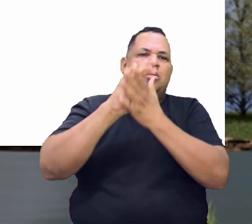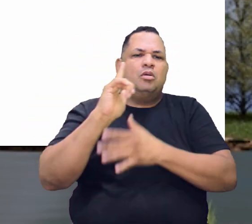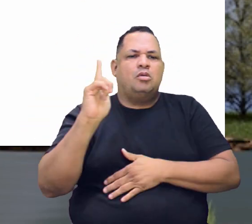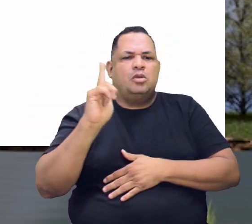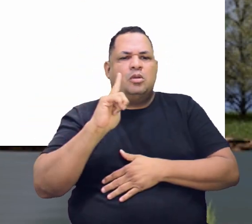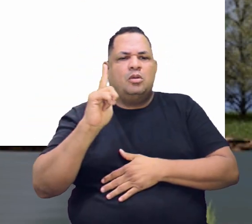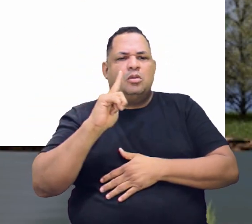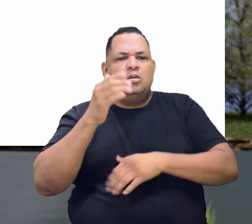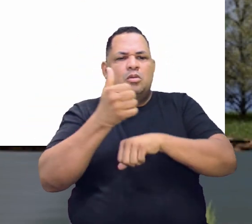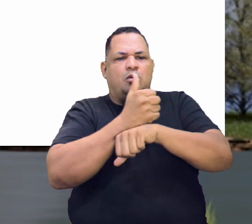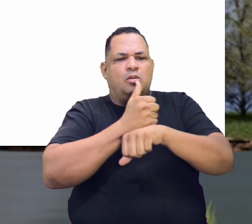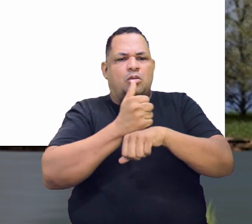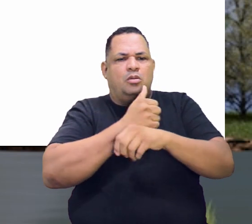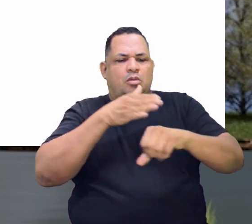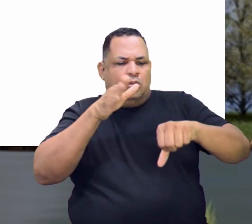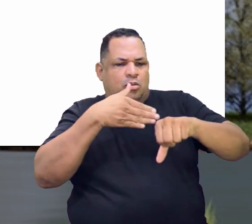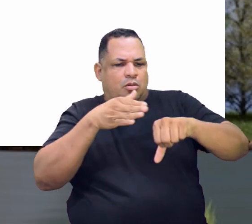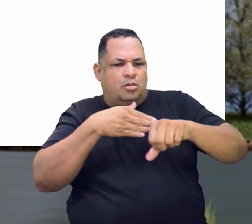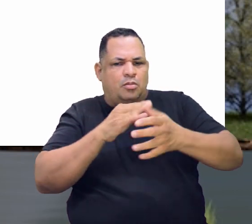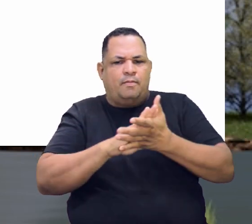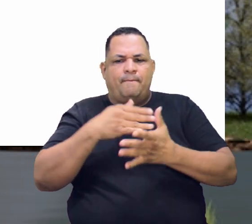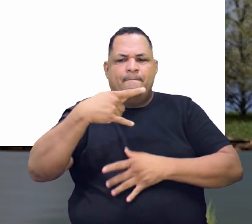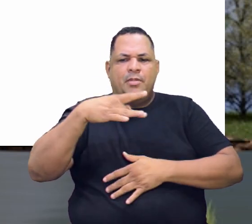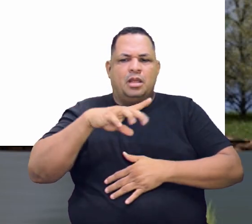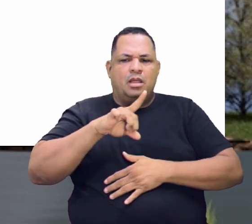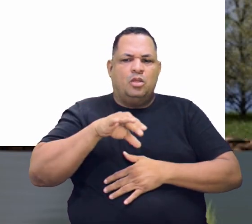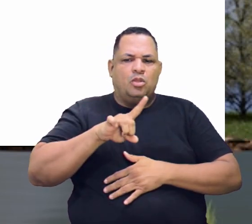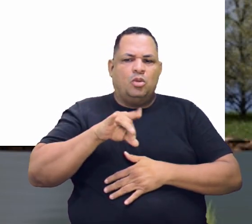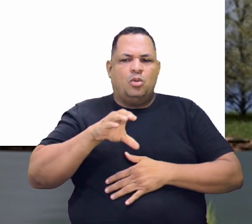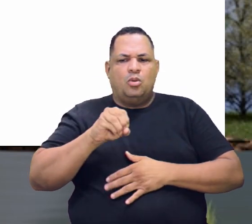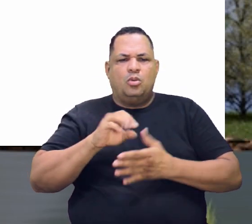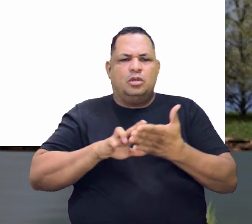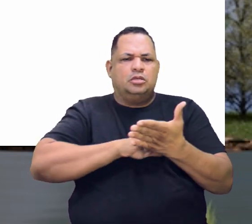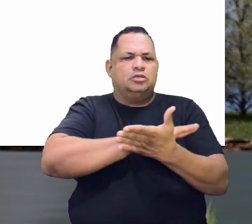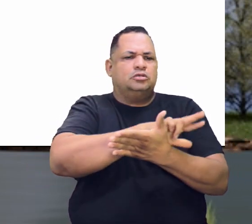geógrafo, arqueólogo, paleontólogo,